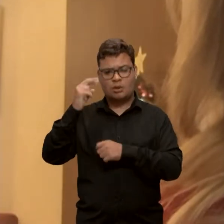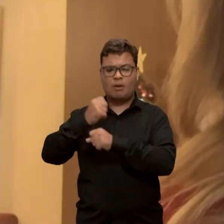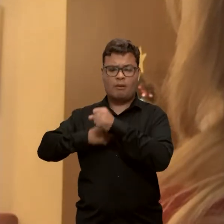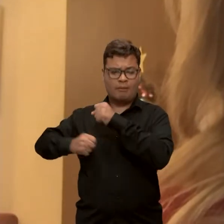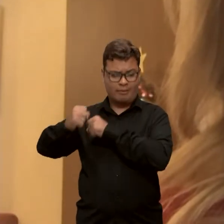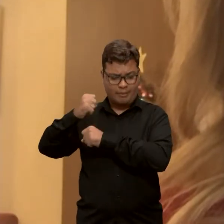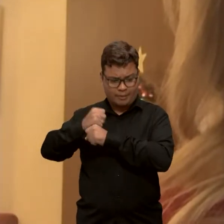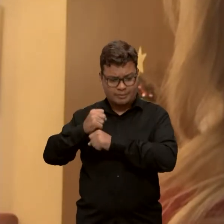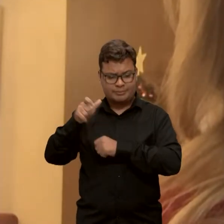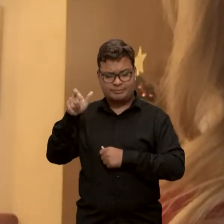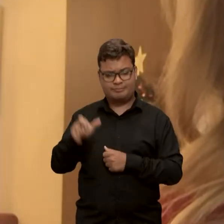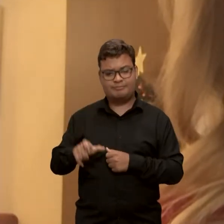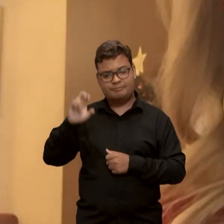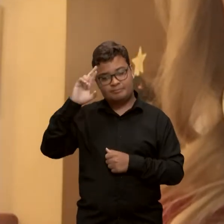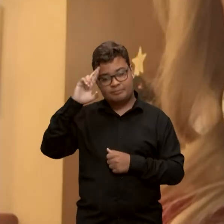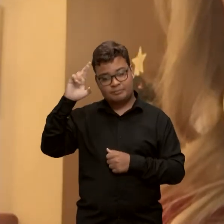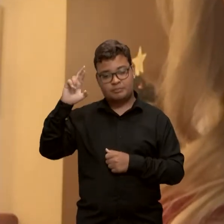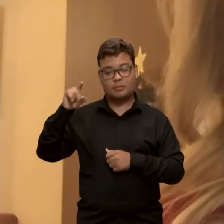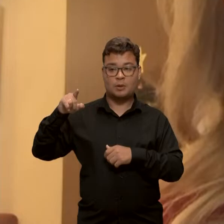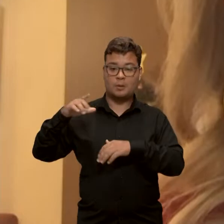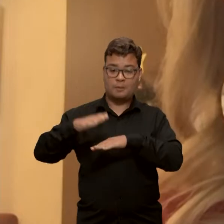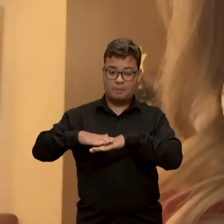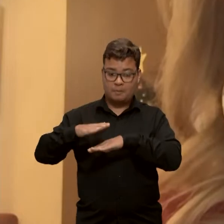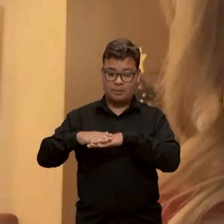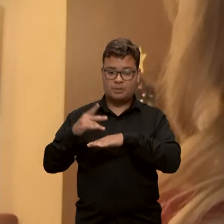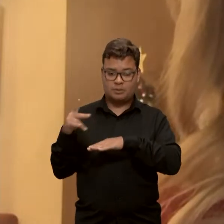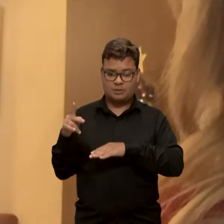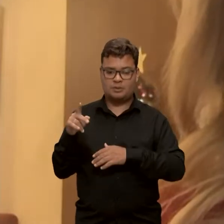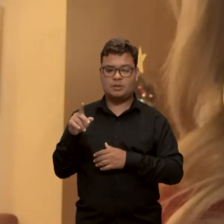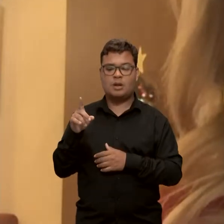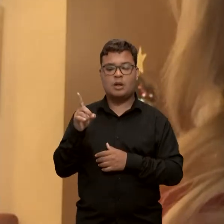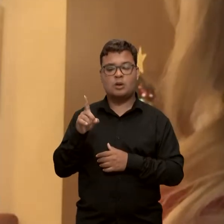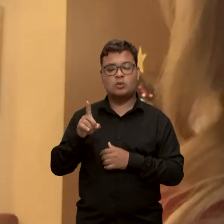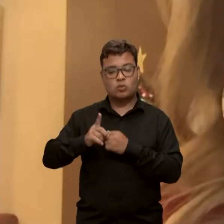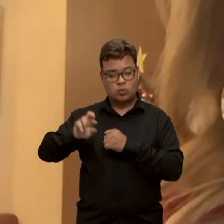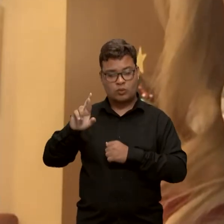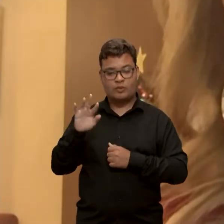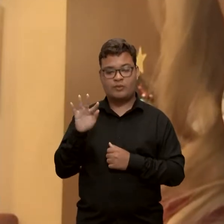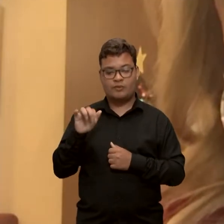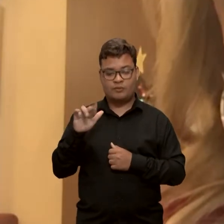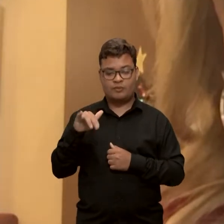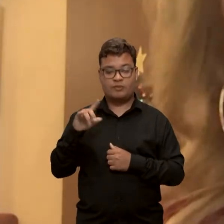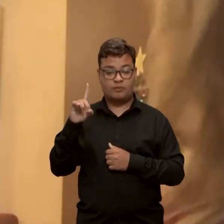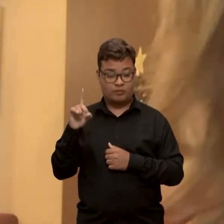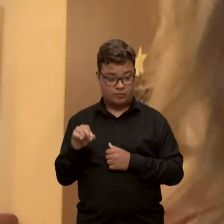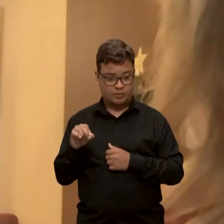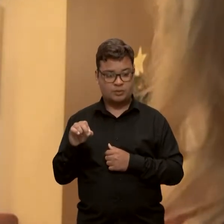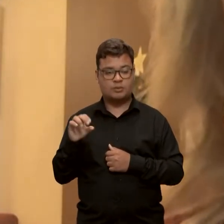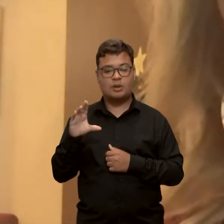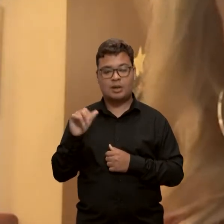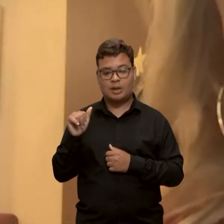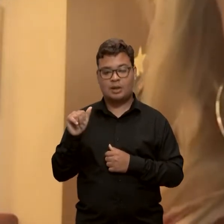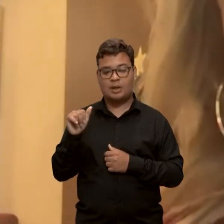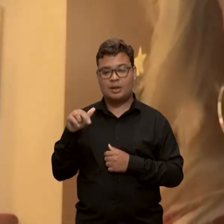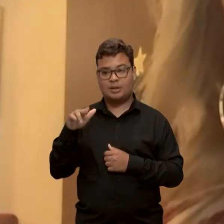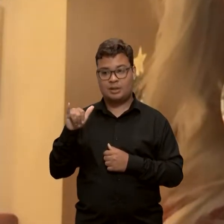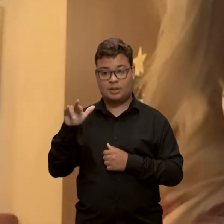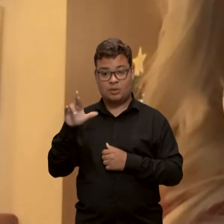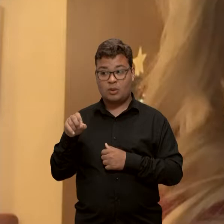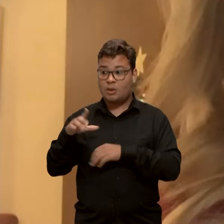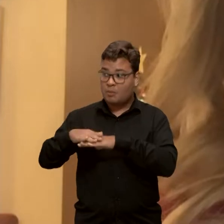passado, ele foi o mentor, Dr. Fernando Carneiro, ele foi o mentor da indicação desse